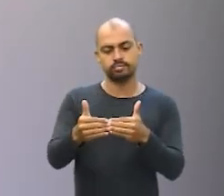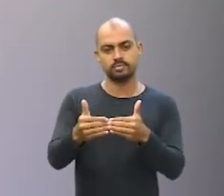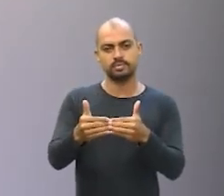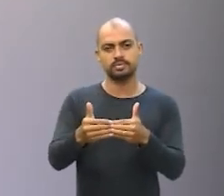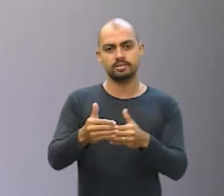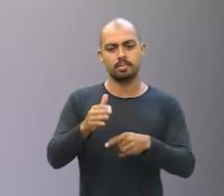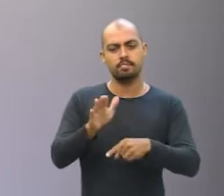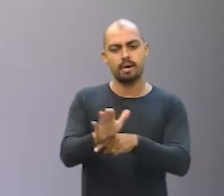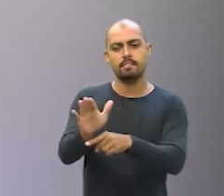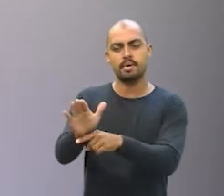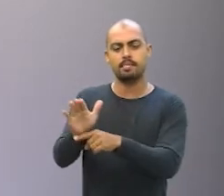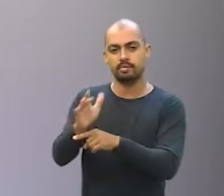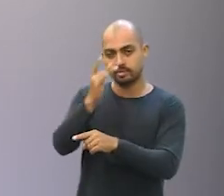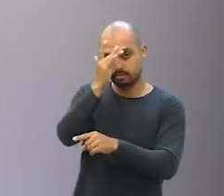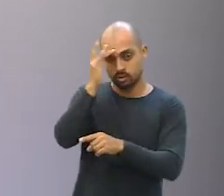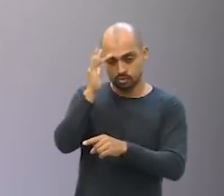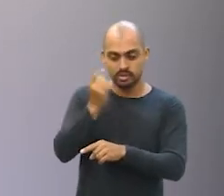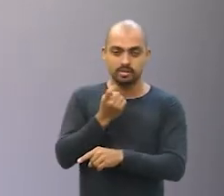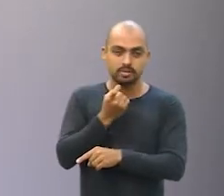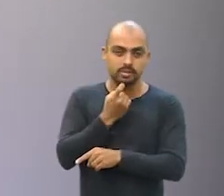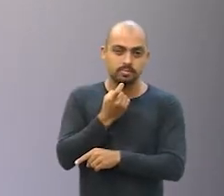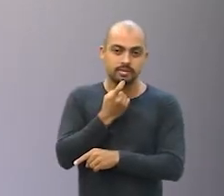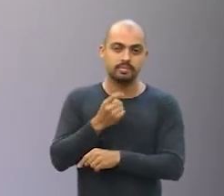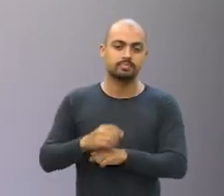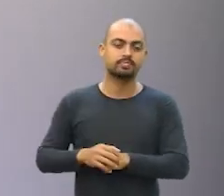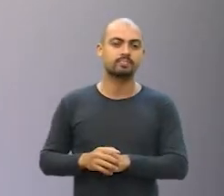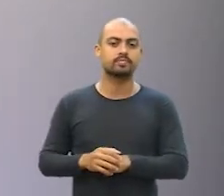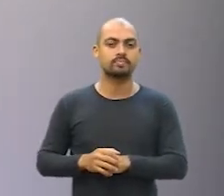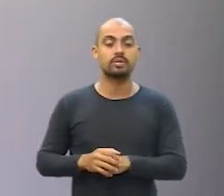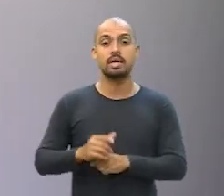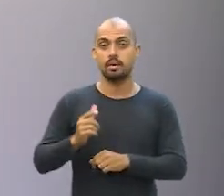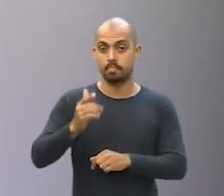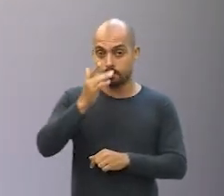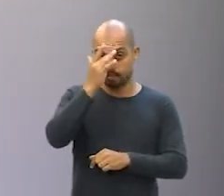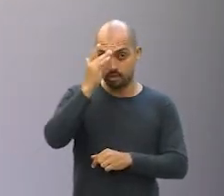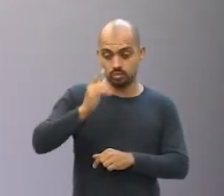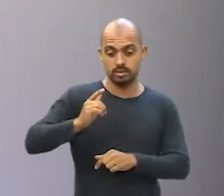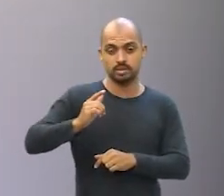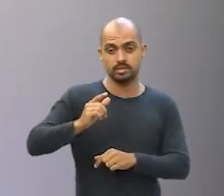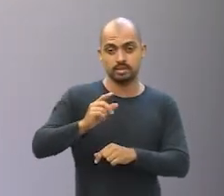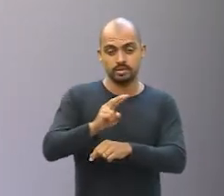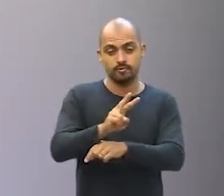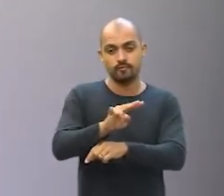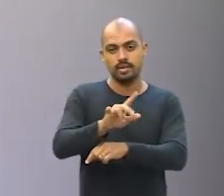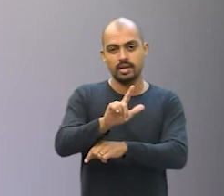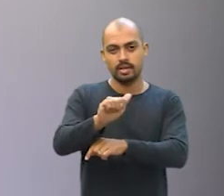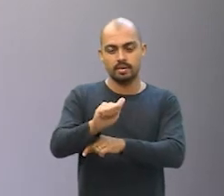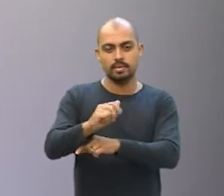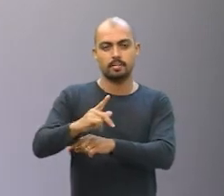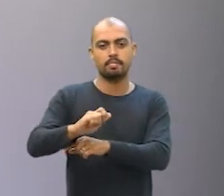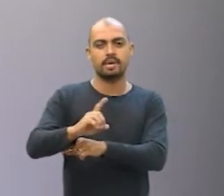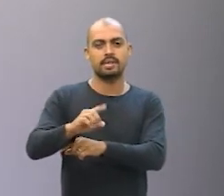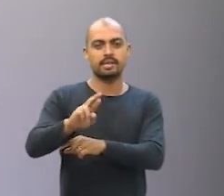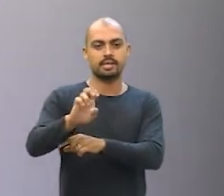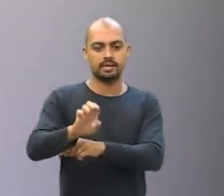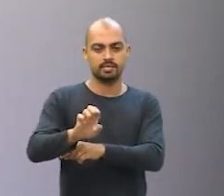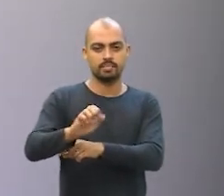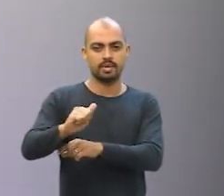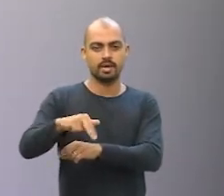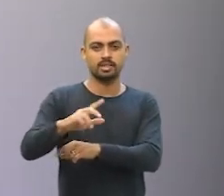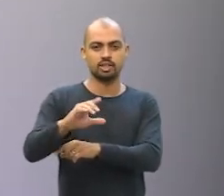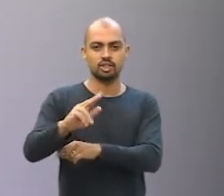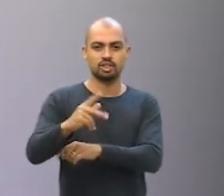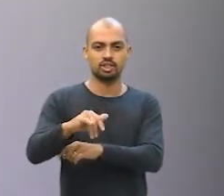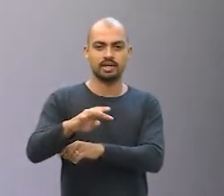para toda a coletividade campineira. Tive bastante voto aqui na Vila Padre Anchieta, onde eu resido,